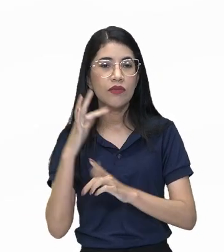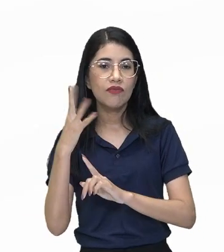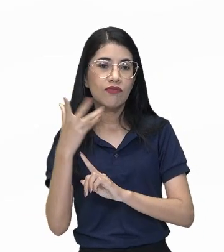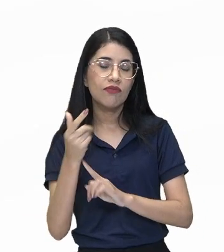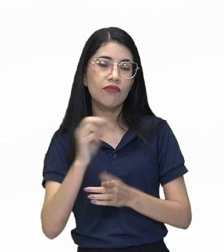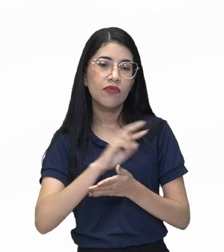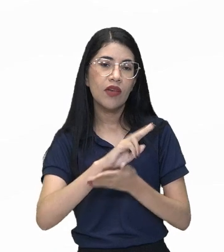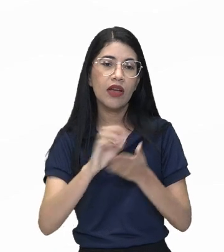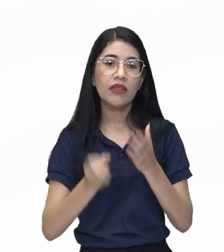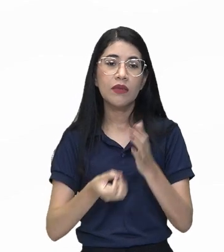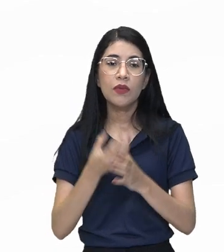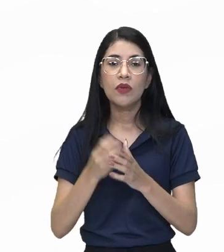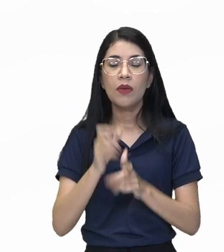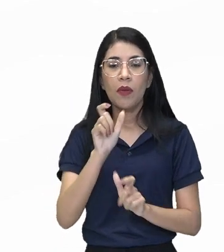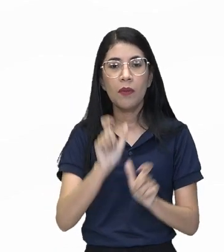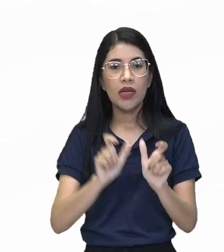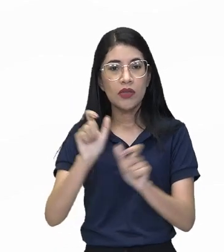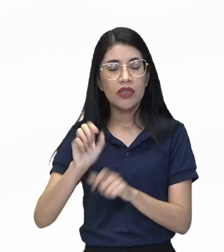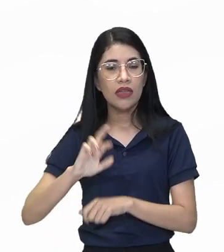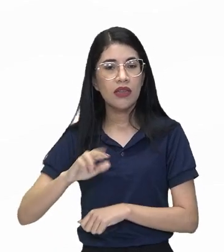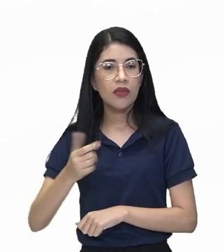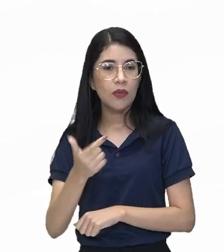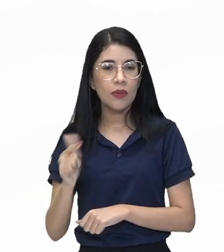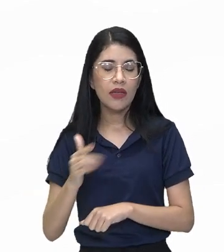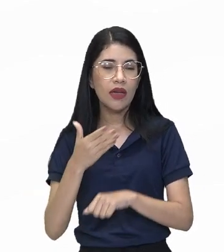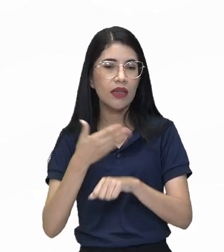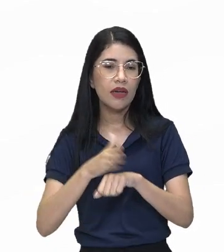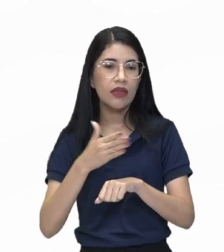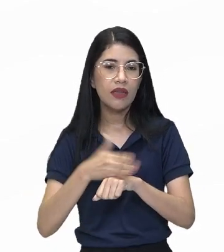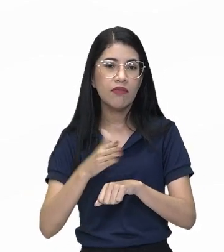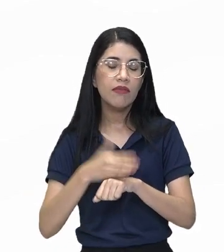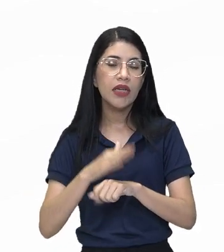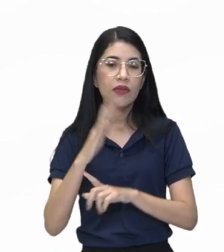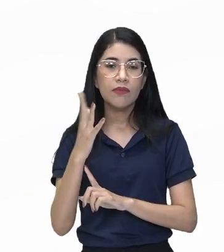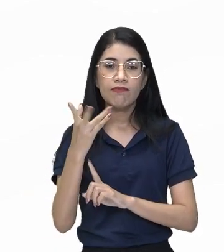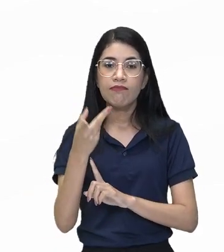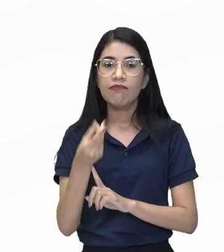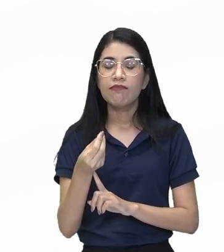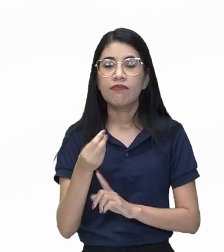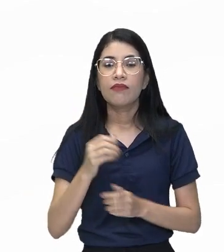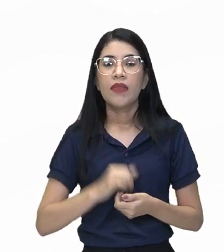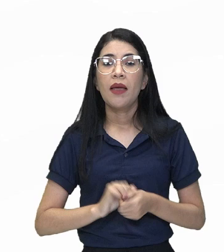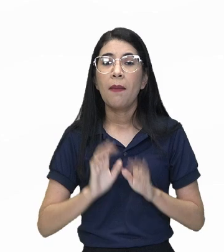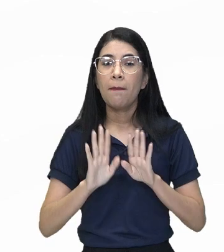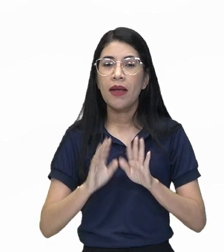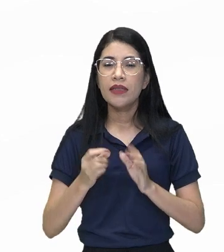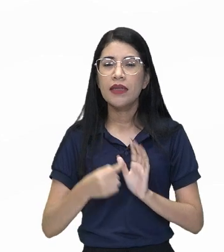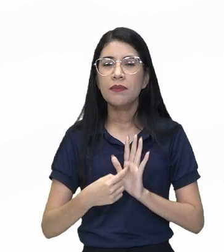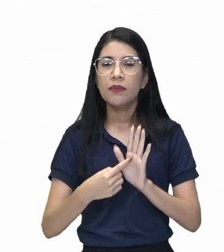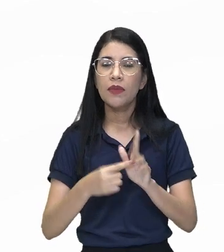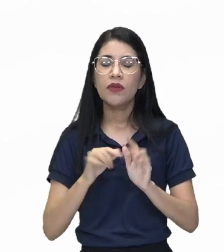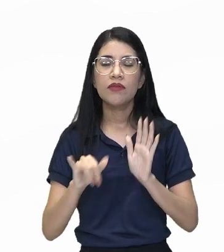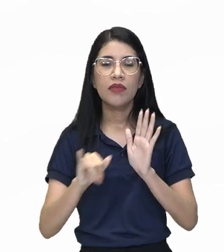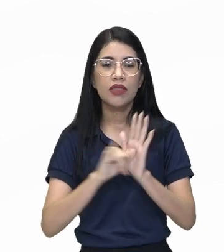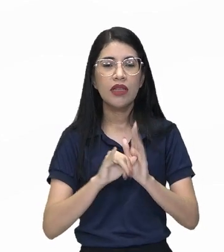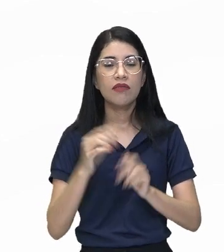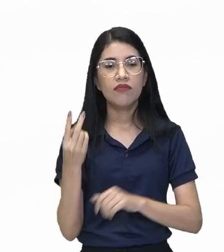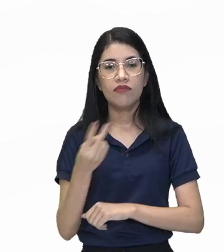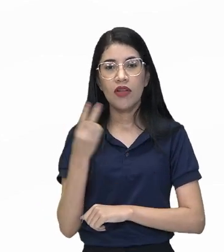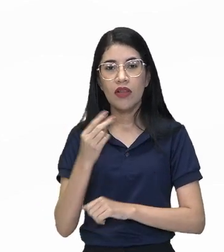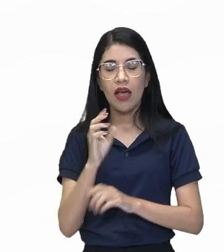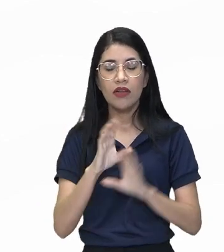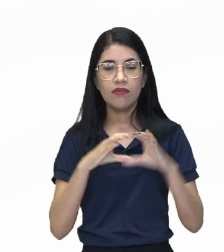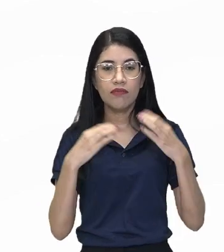são produzidas por pessoas não treinadas formalmente em artes, mas que expressam a identidade e os valores de